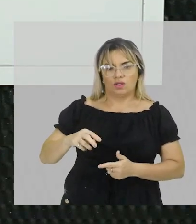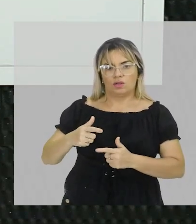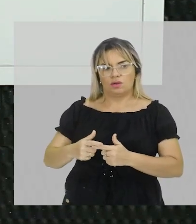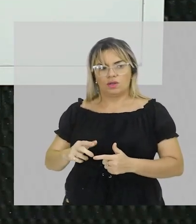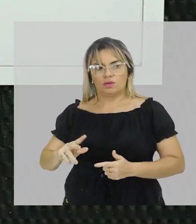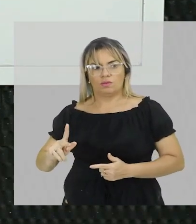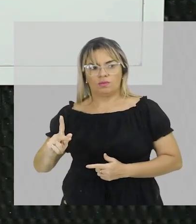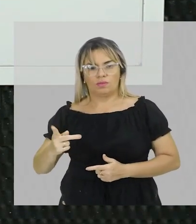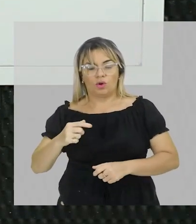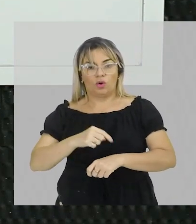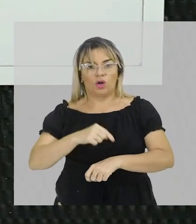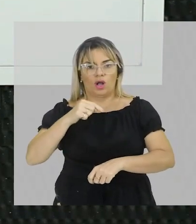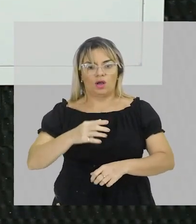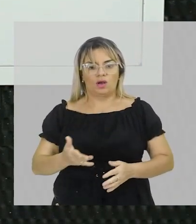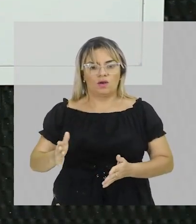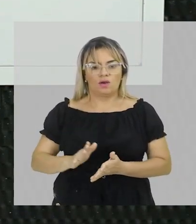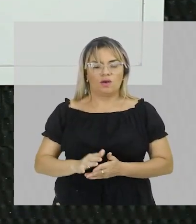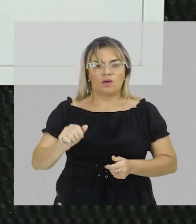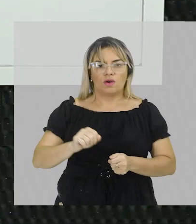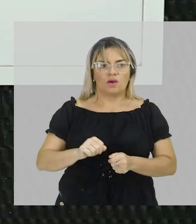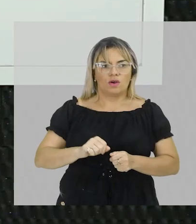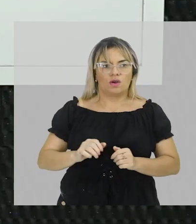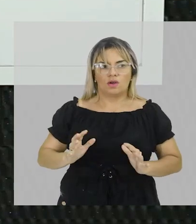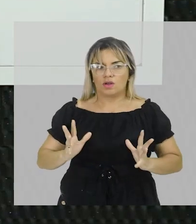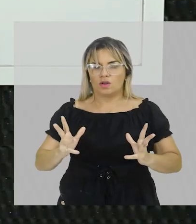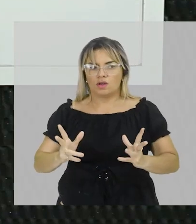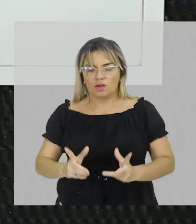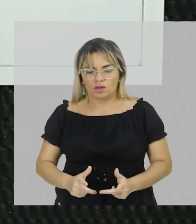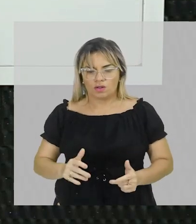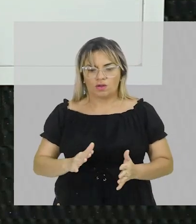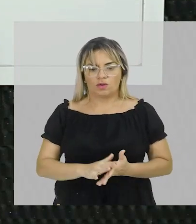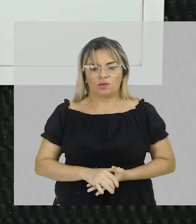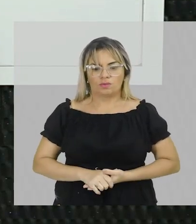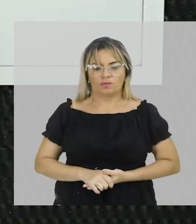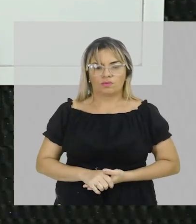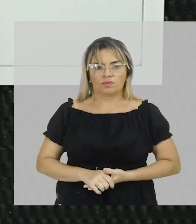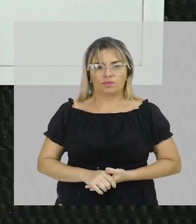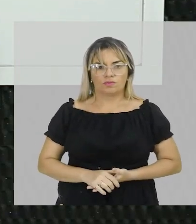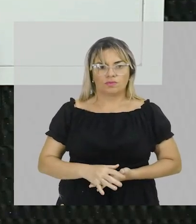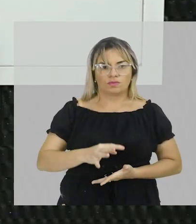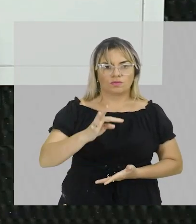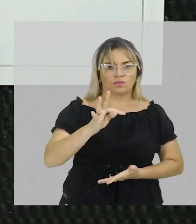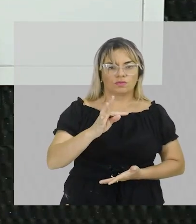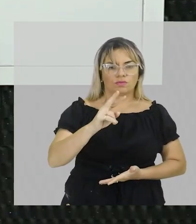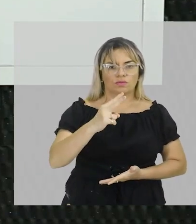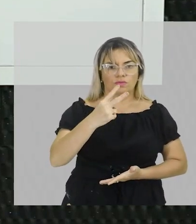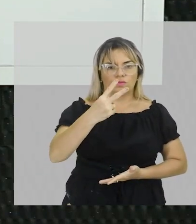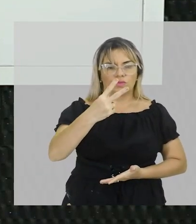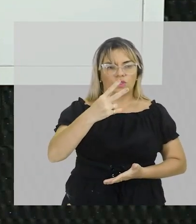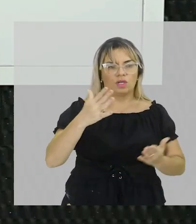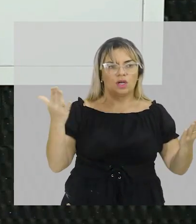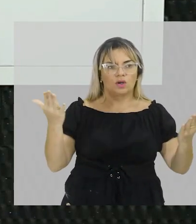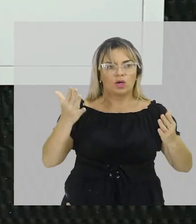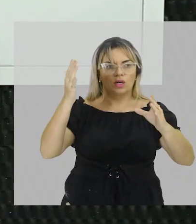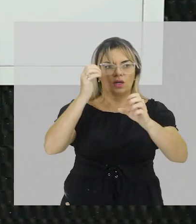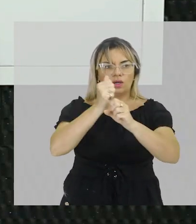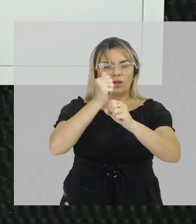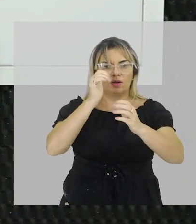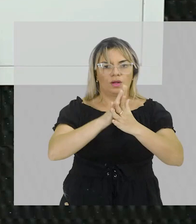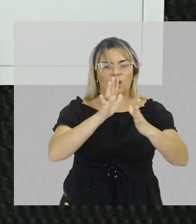E assim você vai fazer em todas. Ó, na torre 2, A torre 2, vamos calcular. Comprimento,